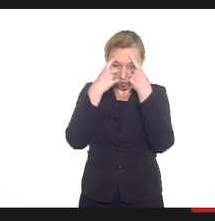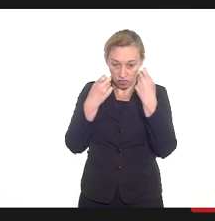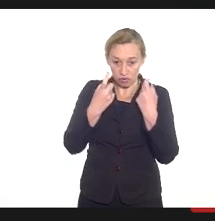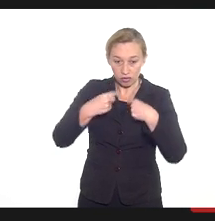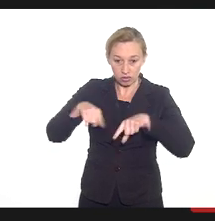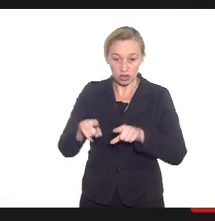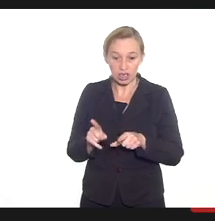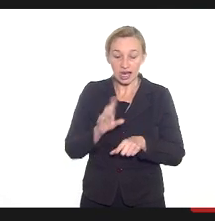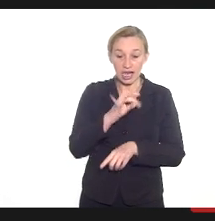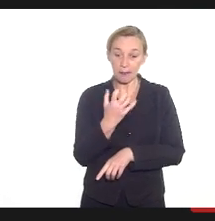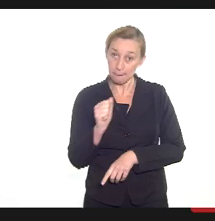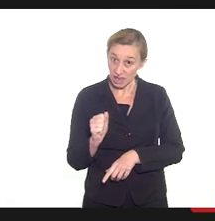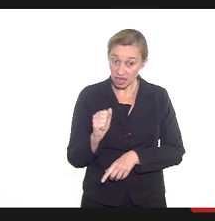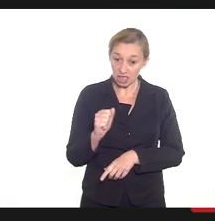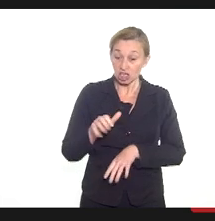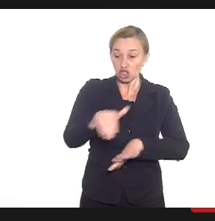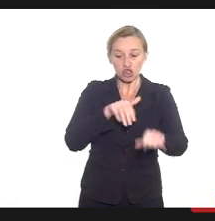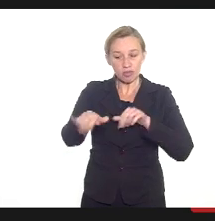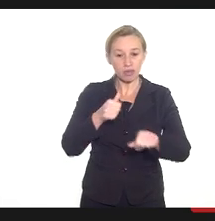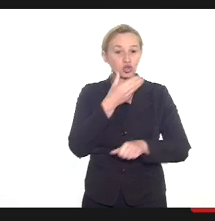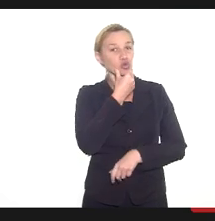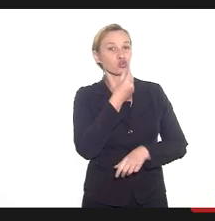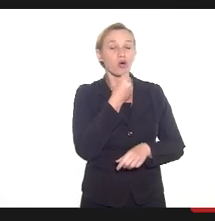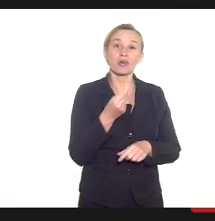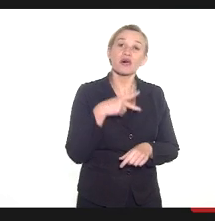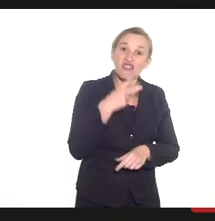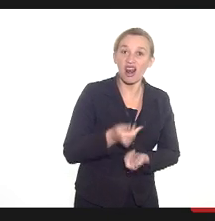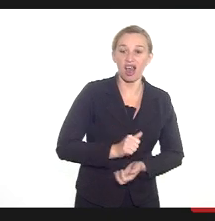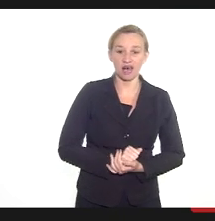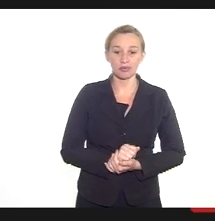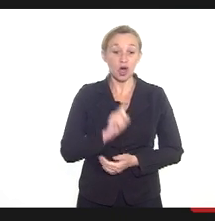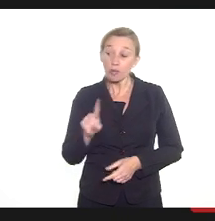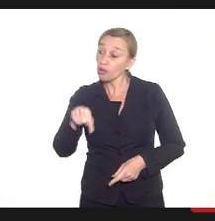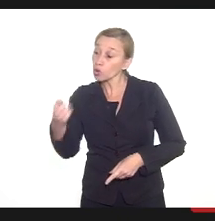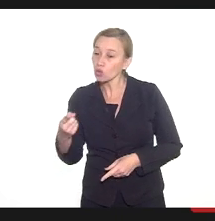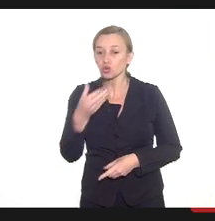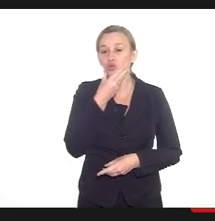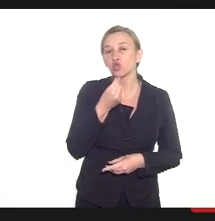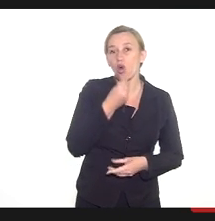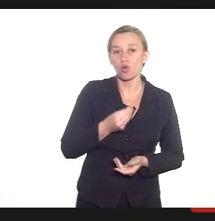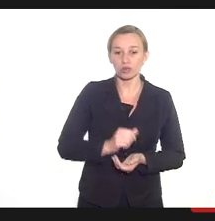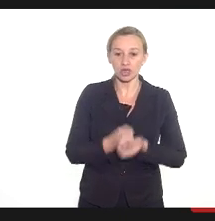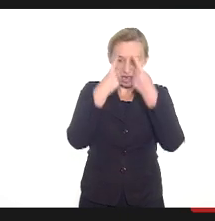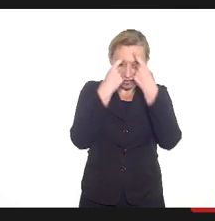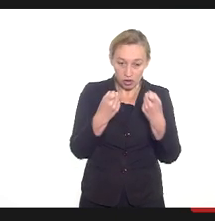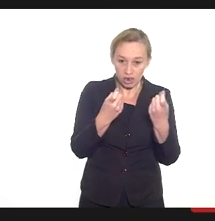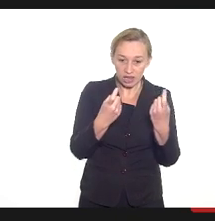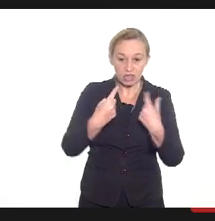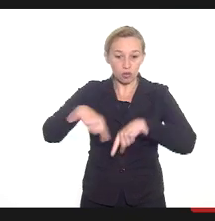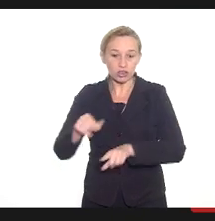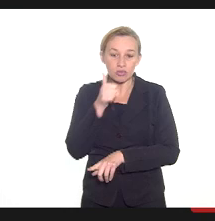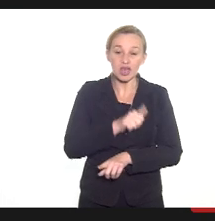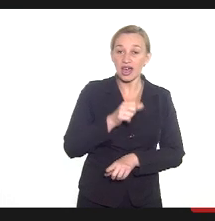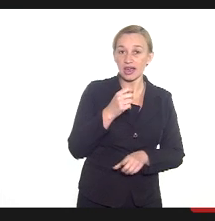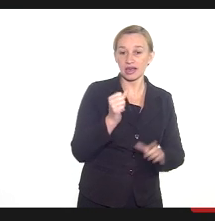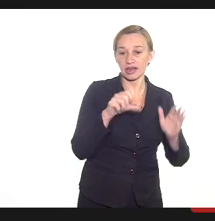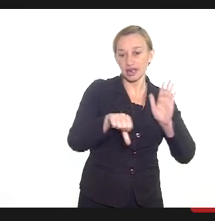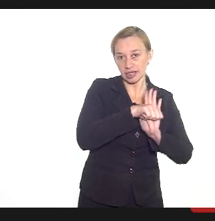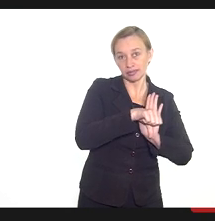os homens para falar para os outros homens que violência contra a mulher é crime.